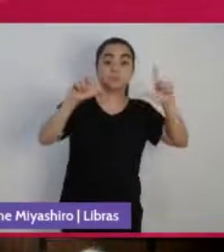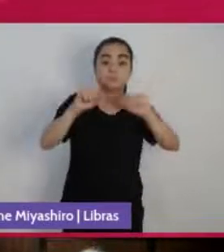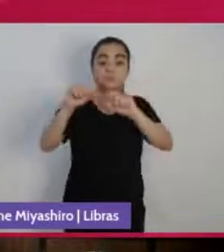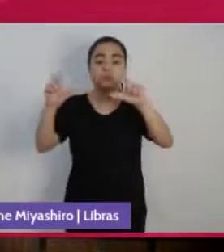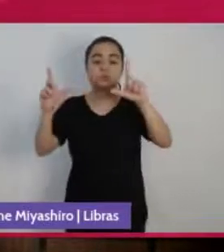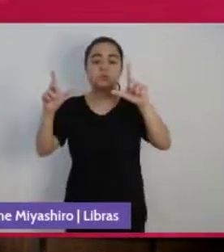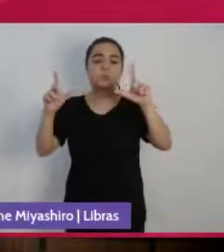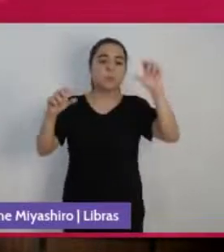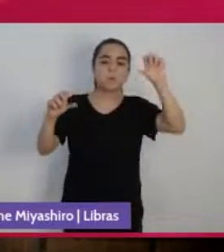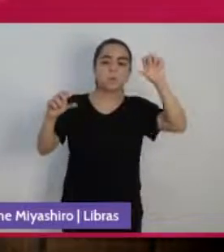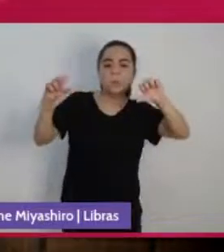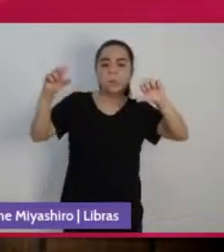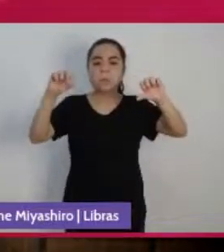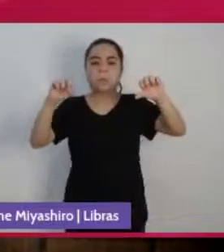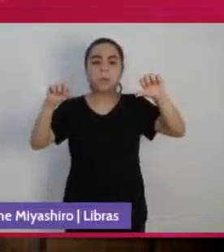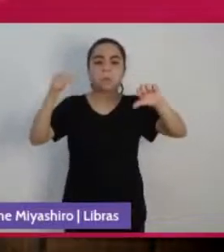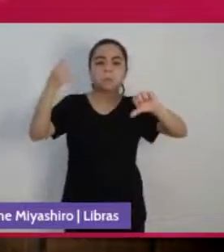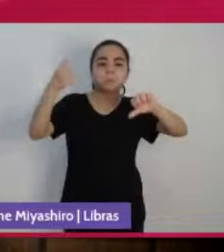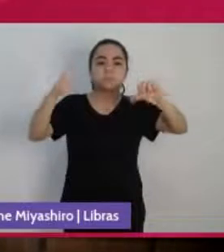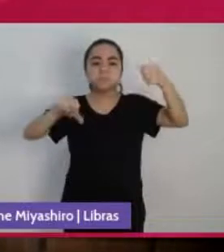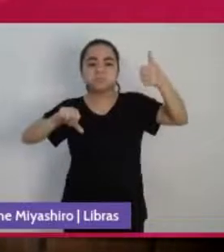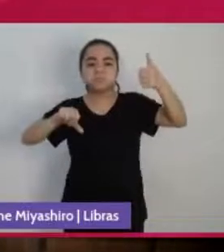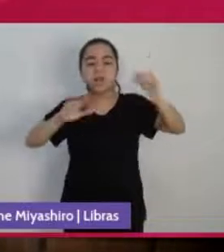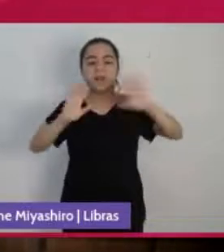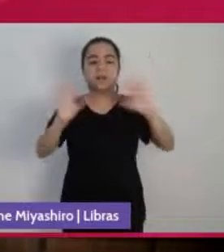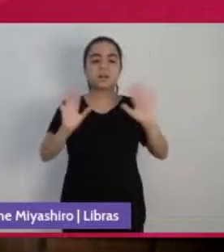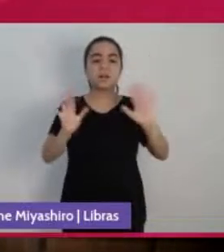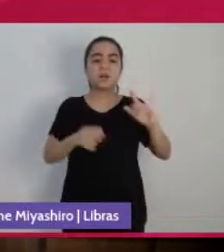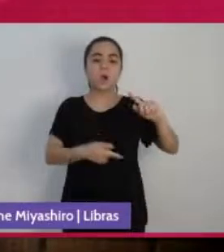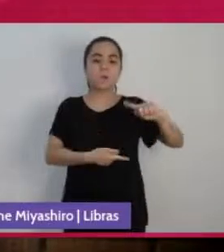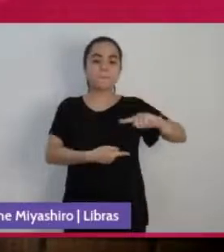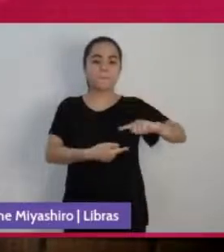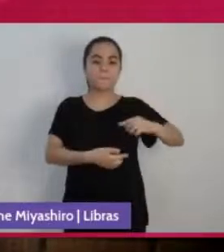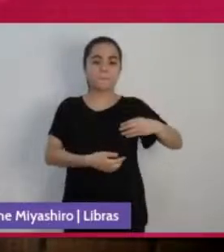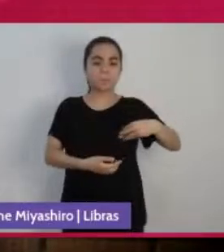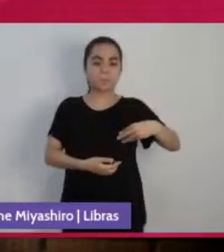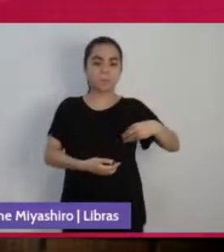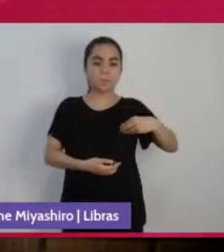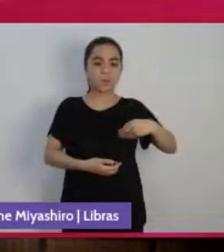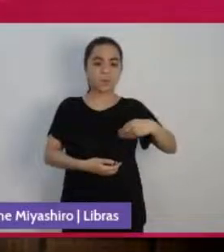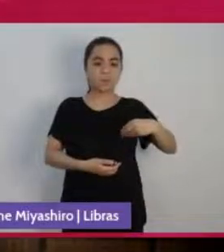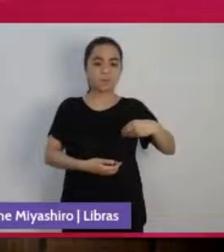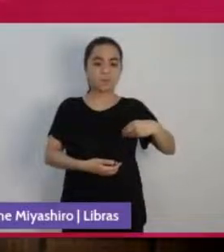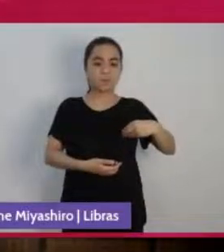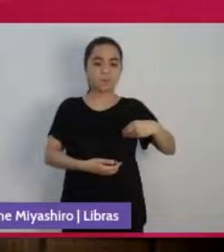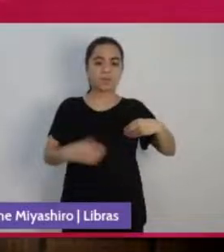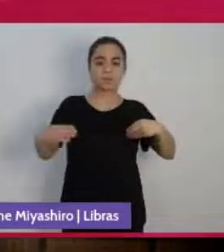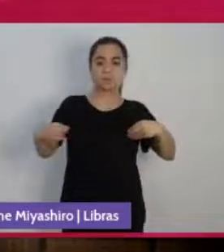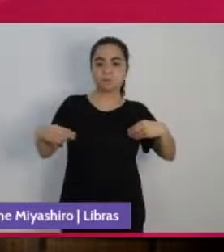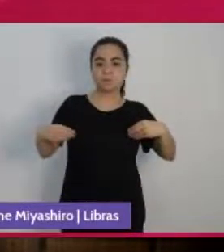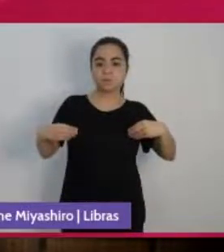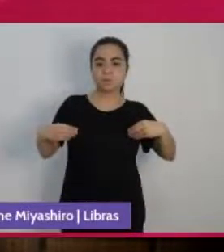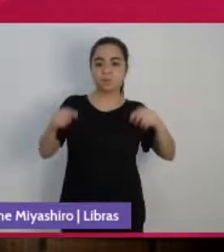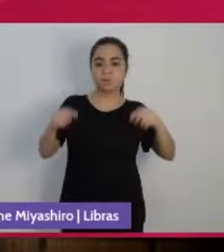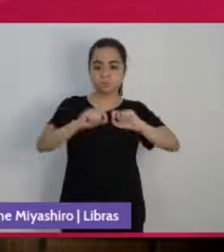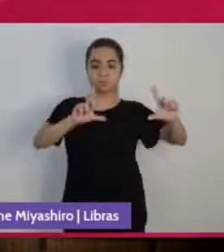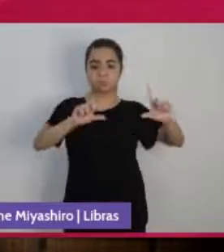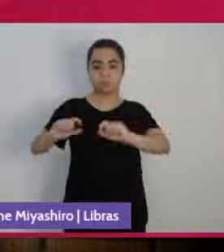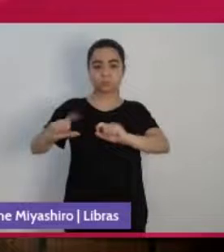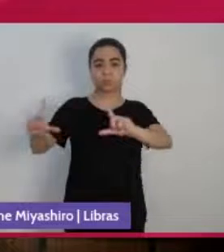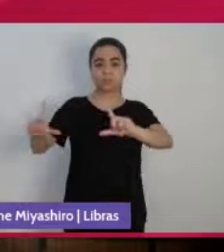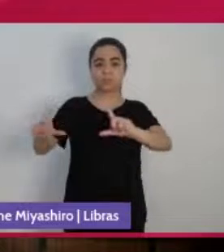outro. Então, olha, eu sei que o mamilo está aqui, eu sei que o mamilo está aqui. Se eu traçar uma